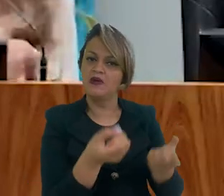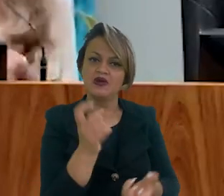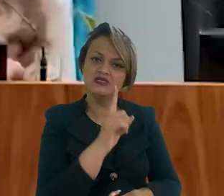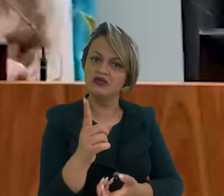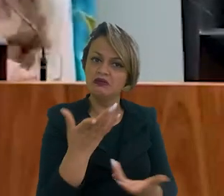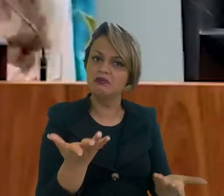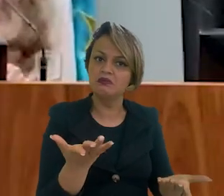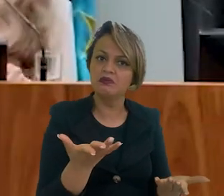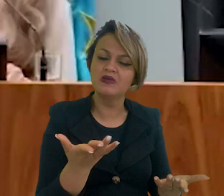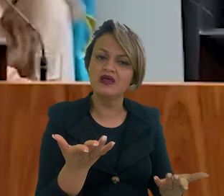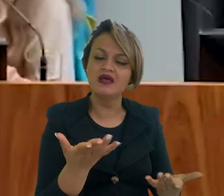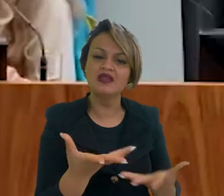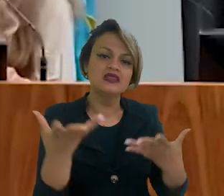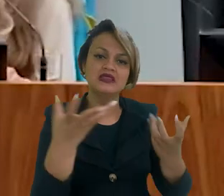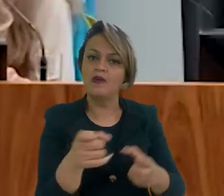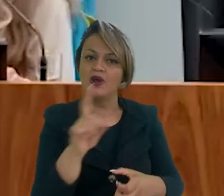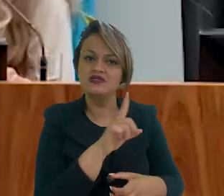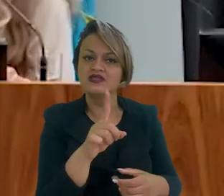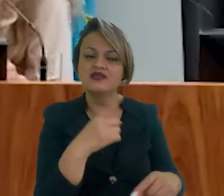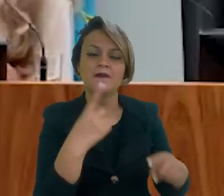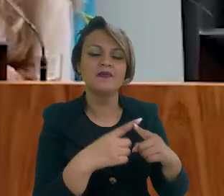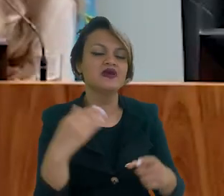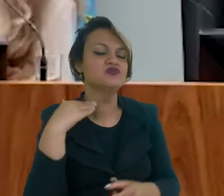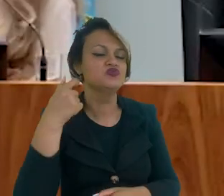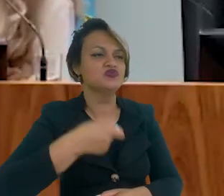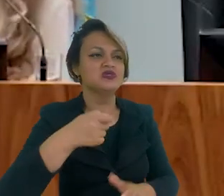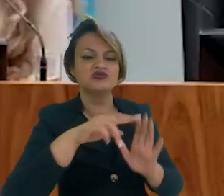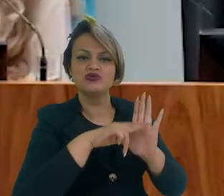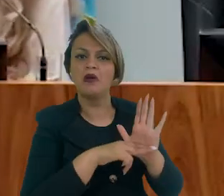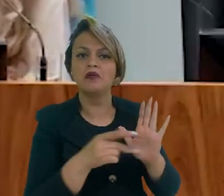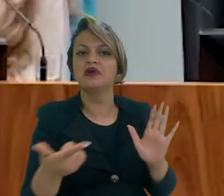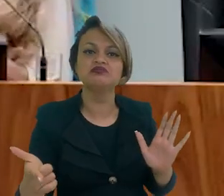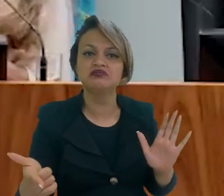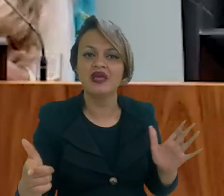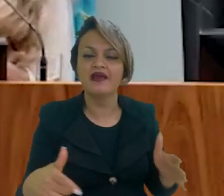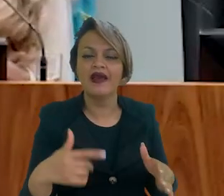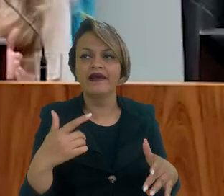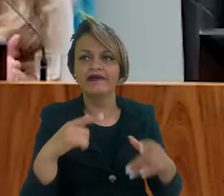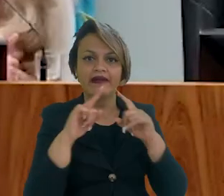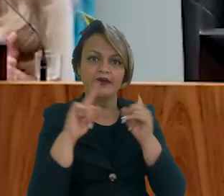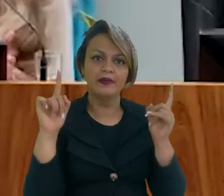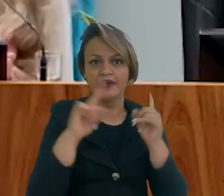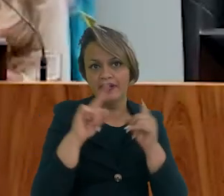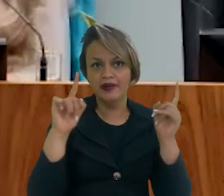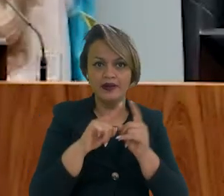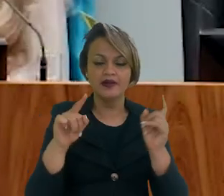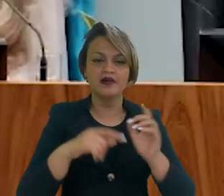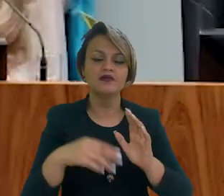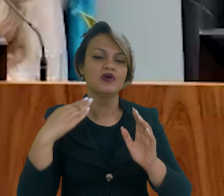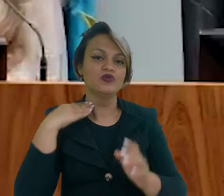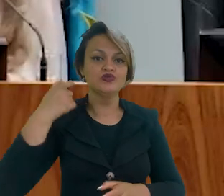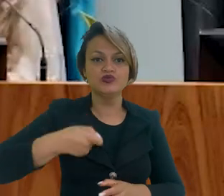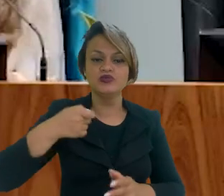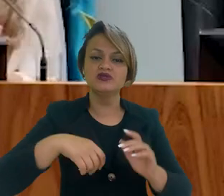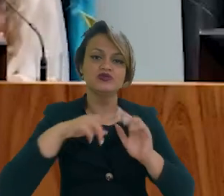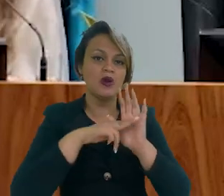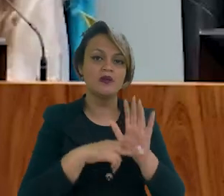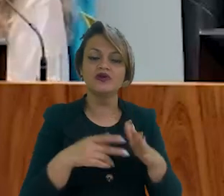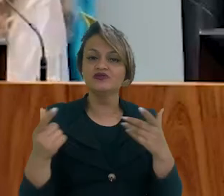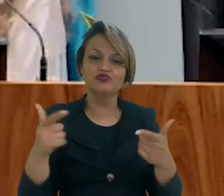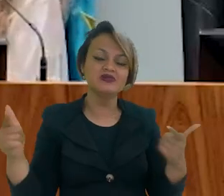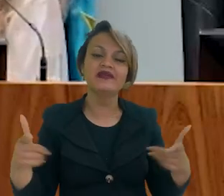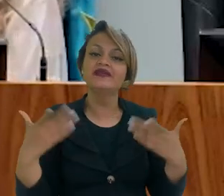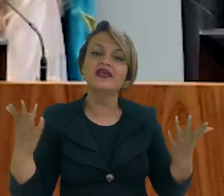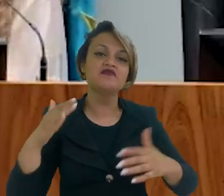virou direito alternativo e que é rechaçada mas assim é rechaçada mas o juiz fica sem nomes aí